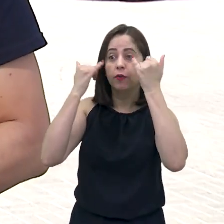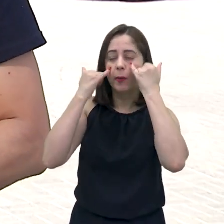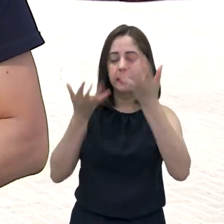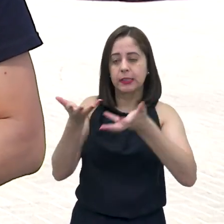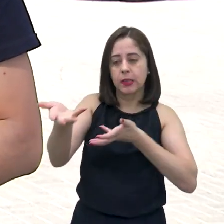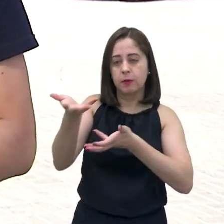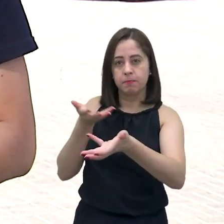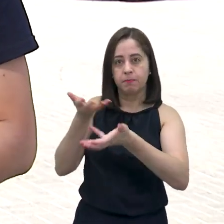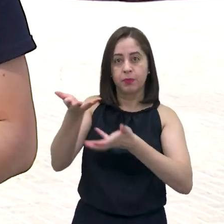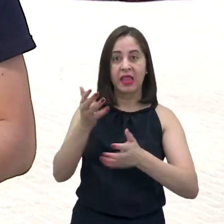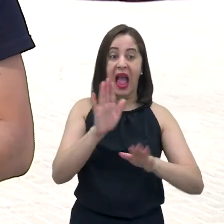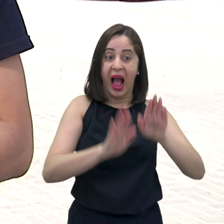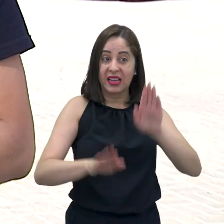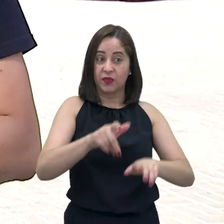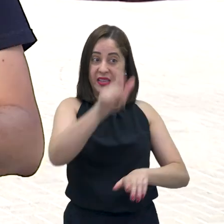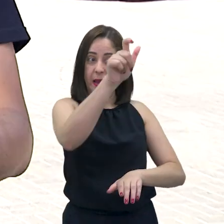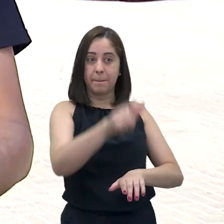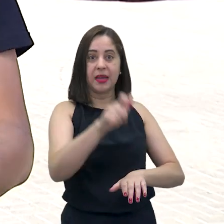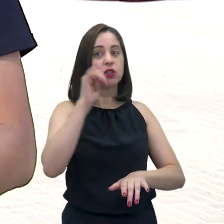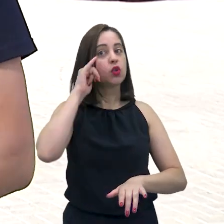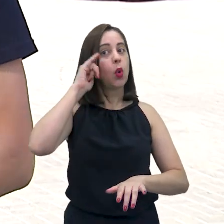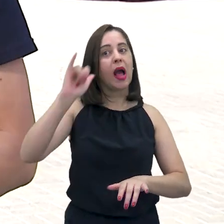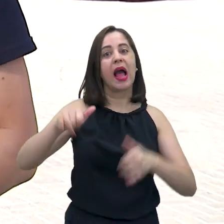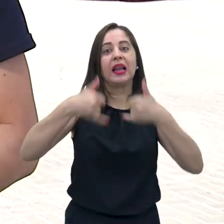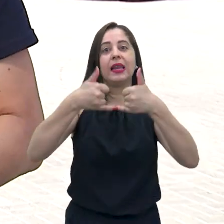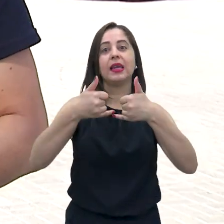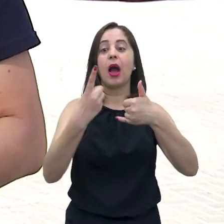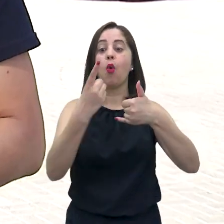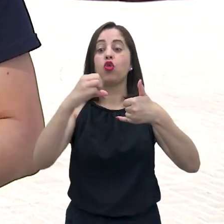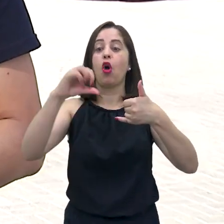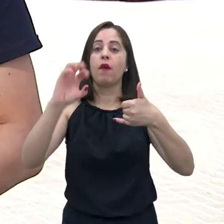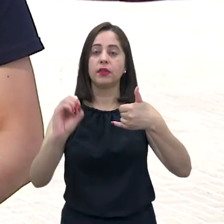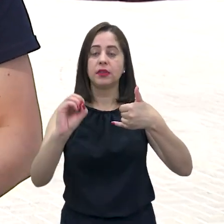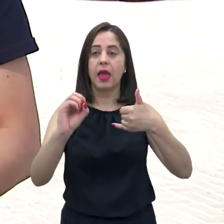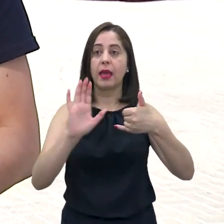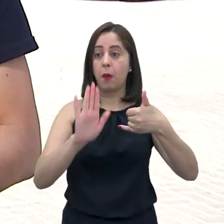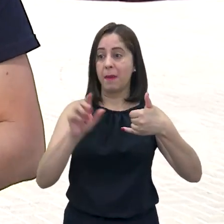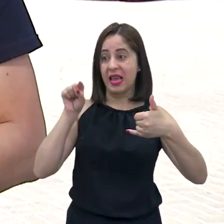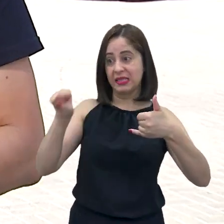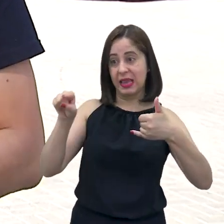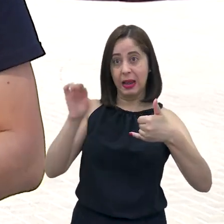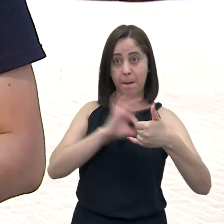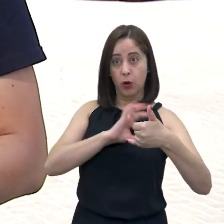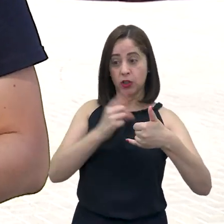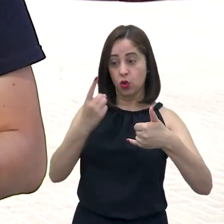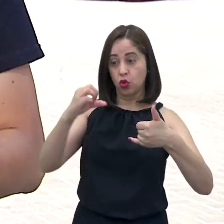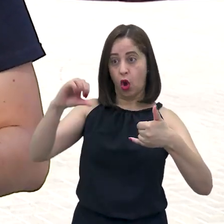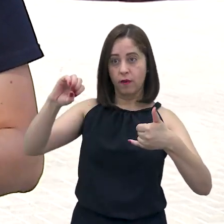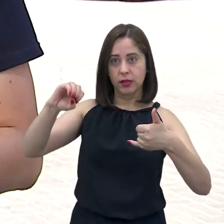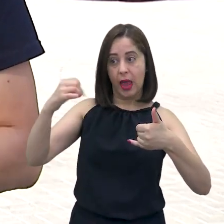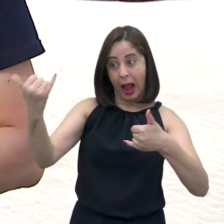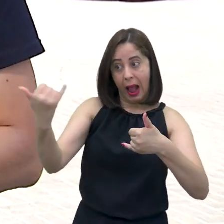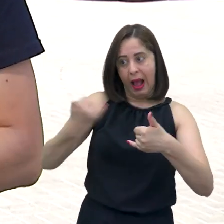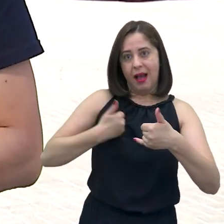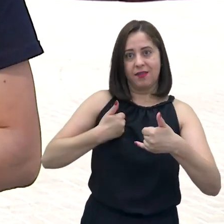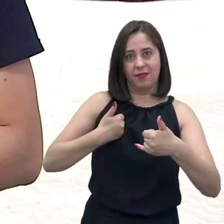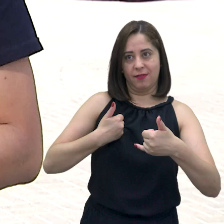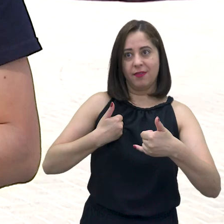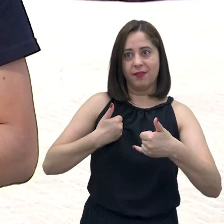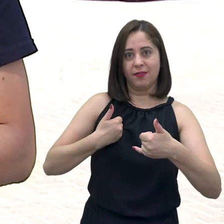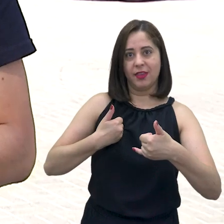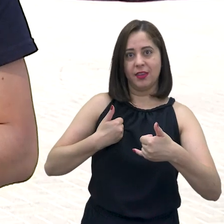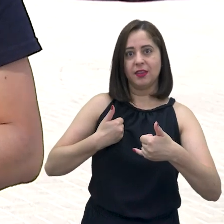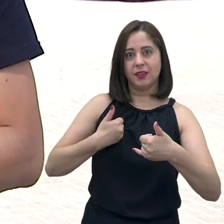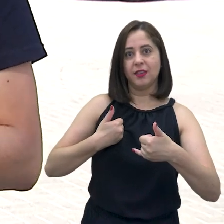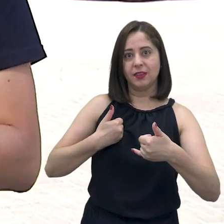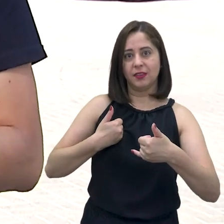às vezes o munícipe ele não liga um 153, ele liga um 190, mas o operador do 190 está ali, né, próximo